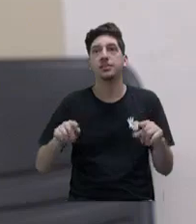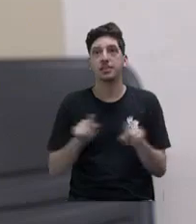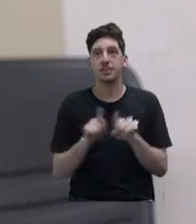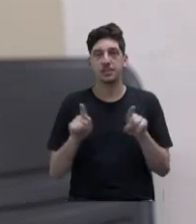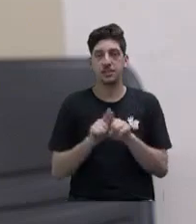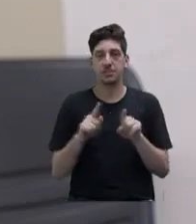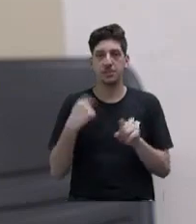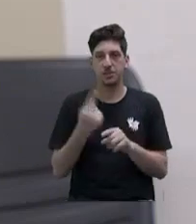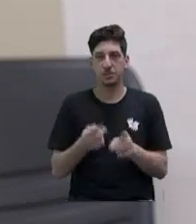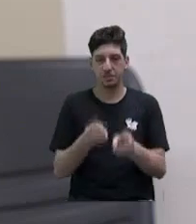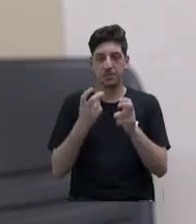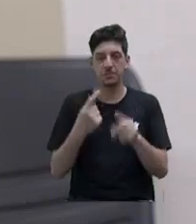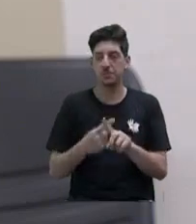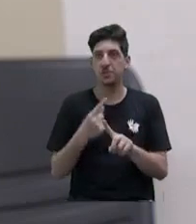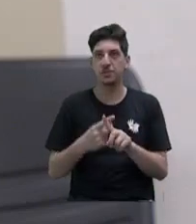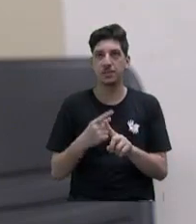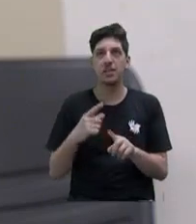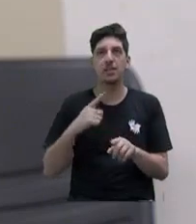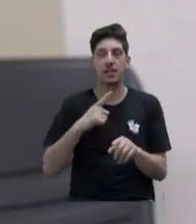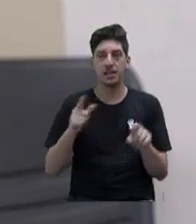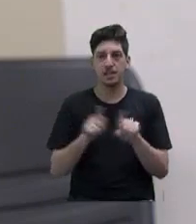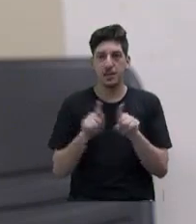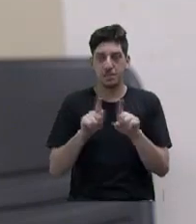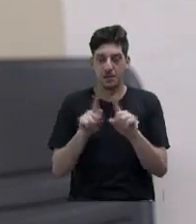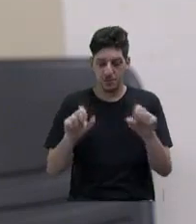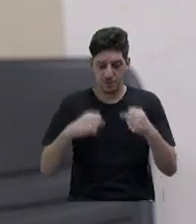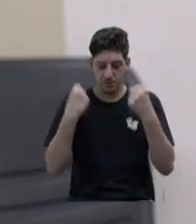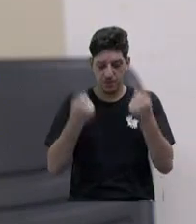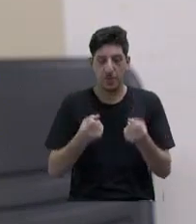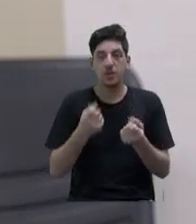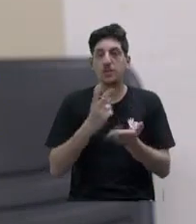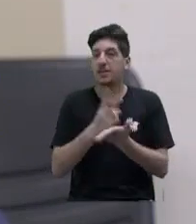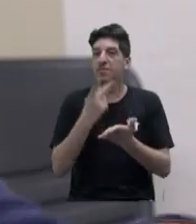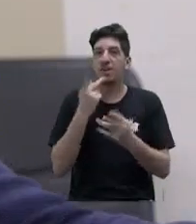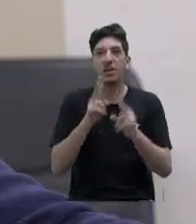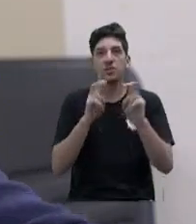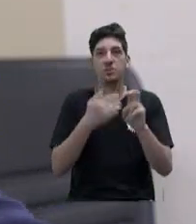tem, é porque há também um engajamento. Eu falo sempre